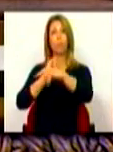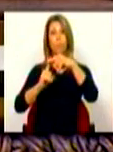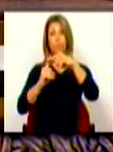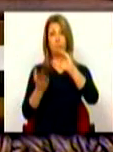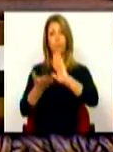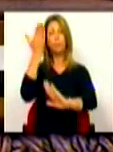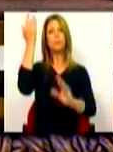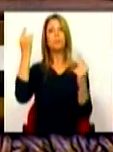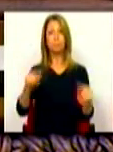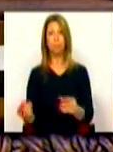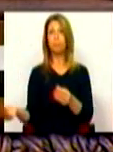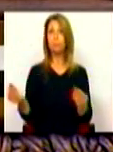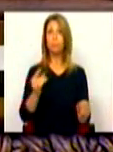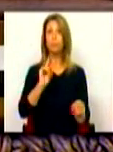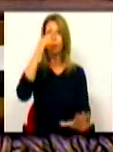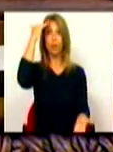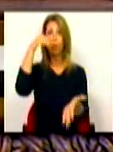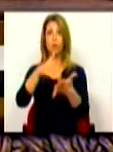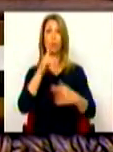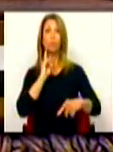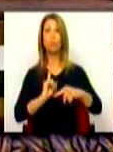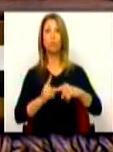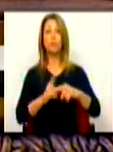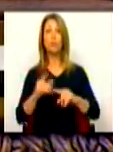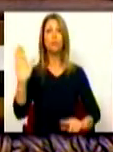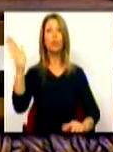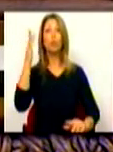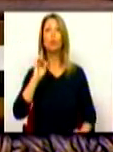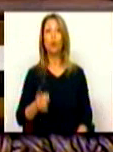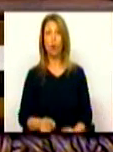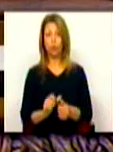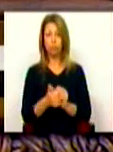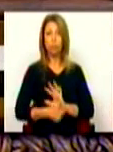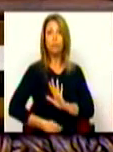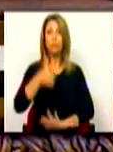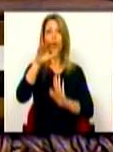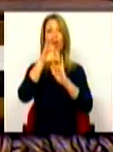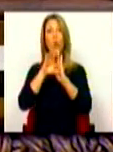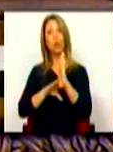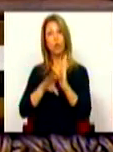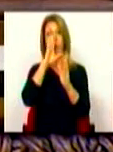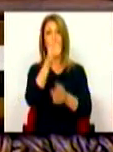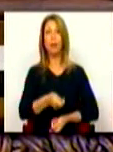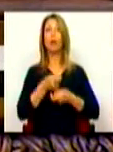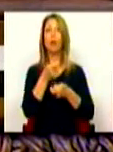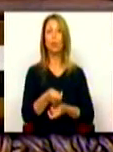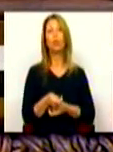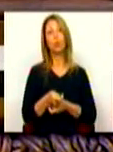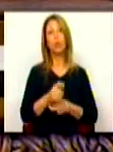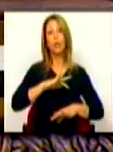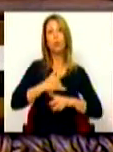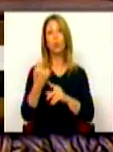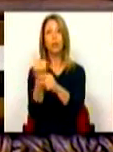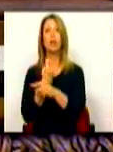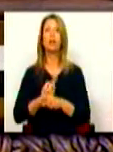beneficiados, apresentando resultados positivos, sobretudo uma melhoria das condições para a agricultura e outras